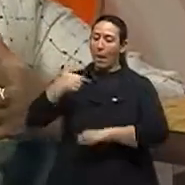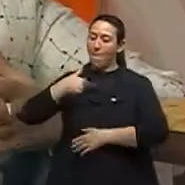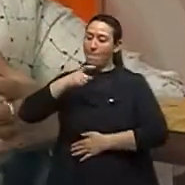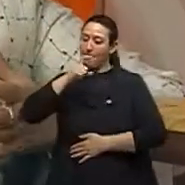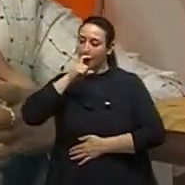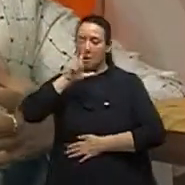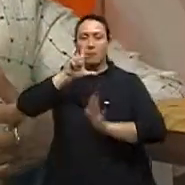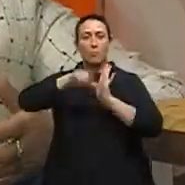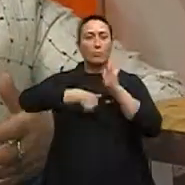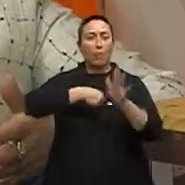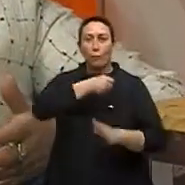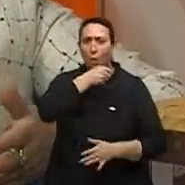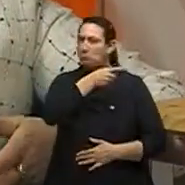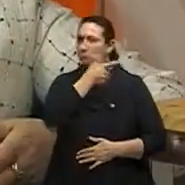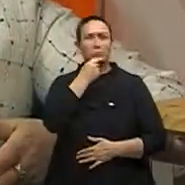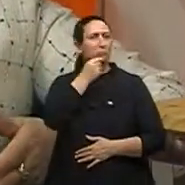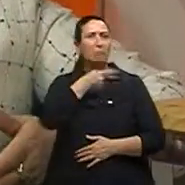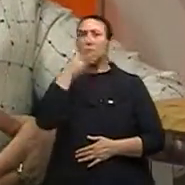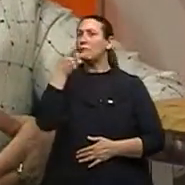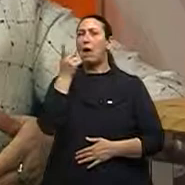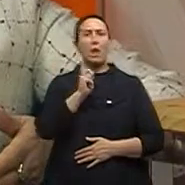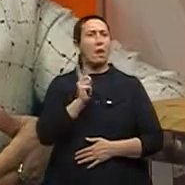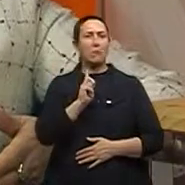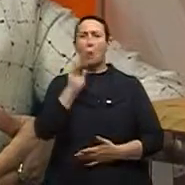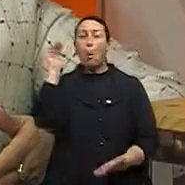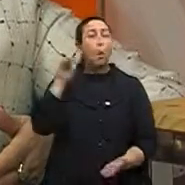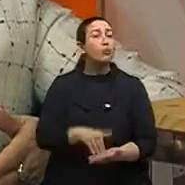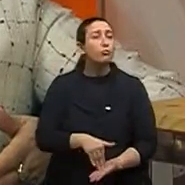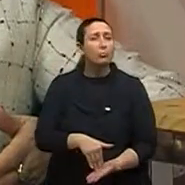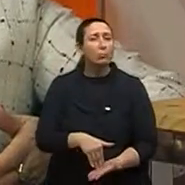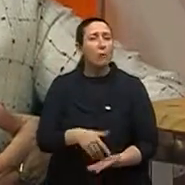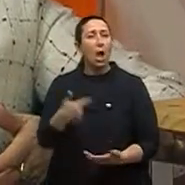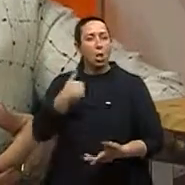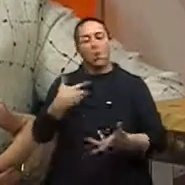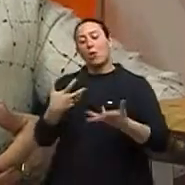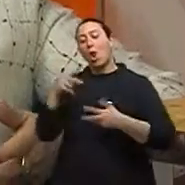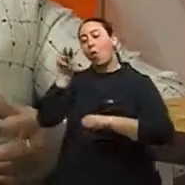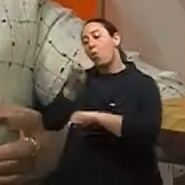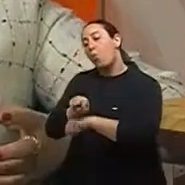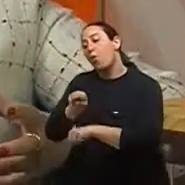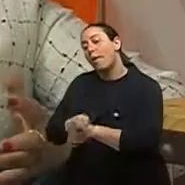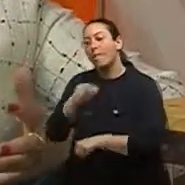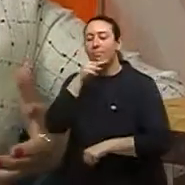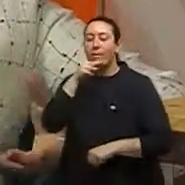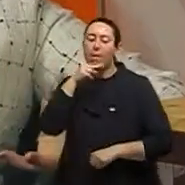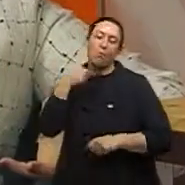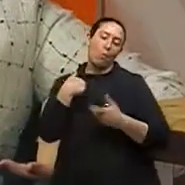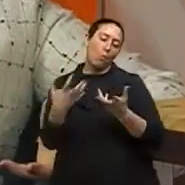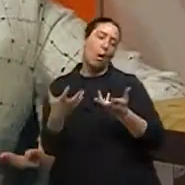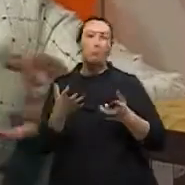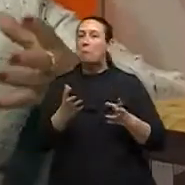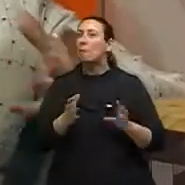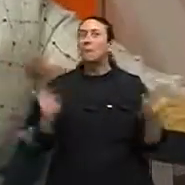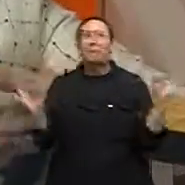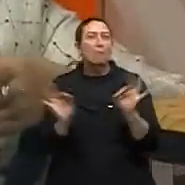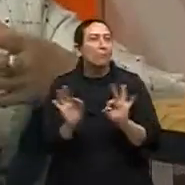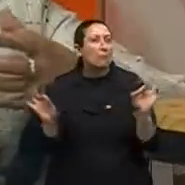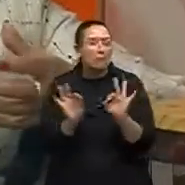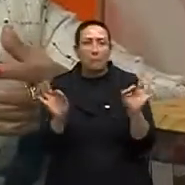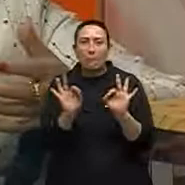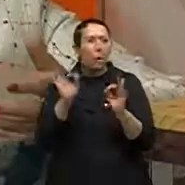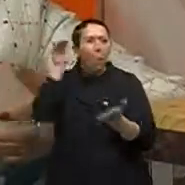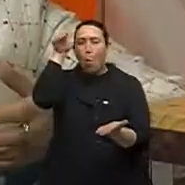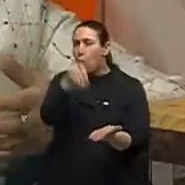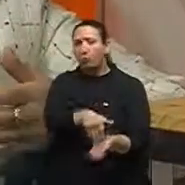que não aparece em primeiro lugar aparece em último lugar certo ah é tão interessante que uma vez o homem Todo